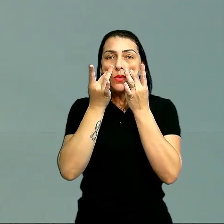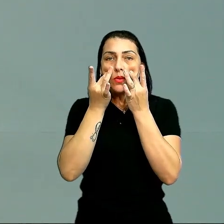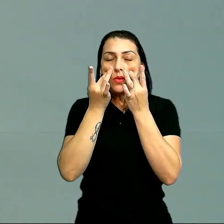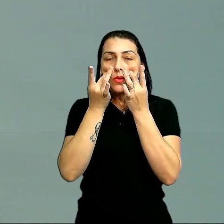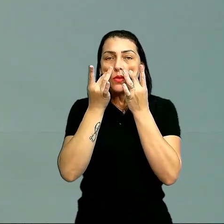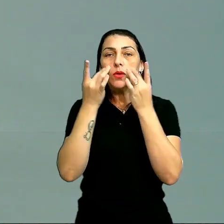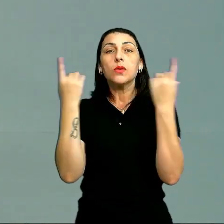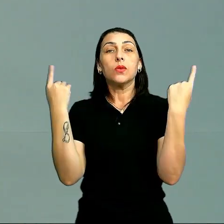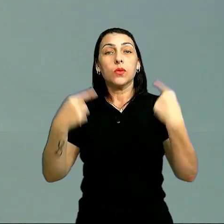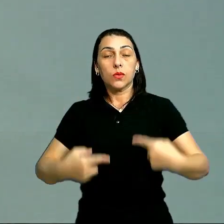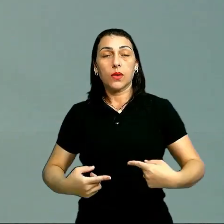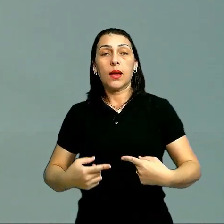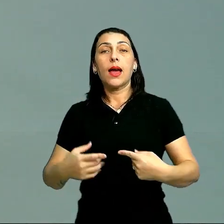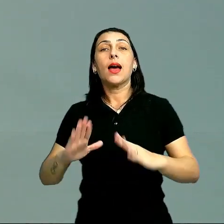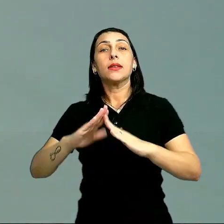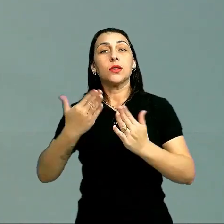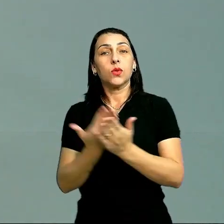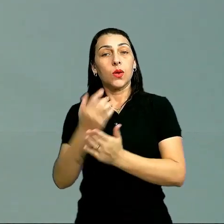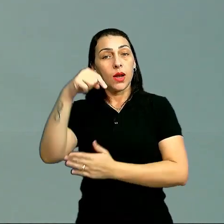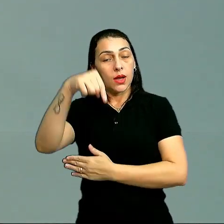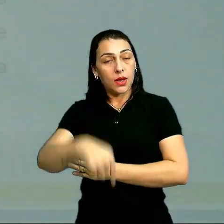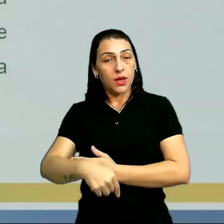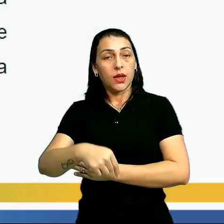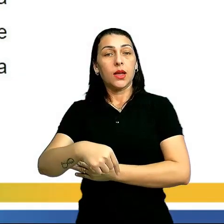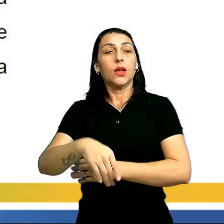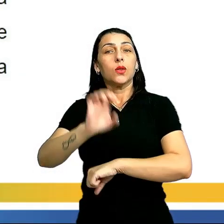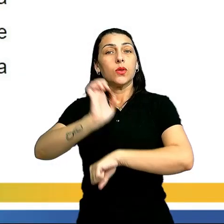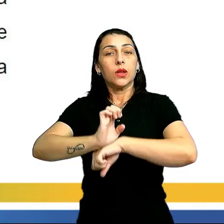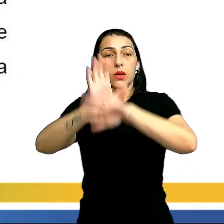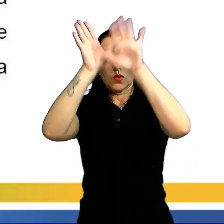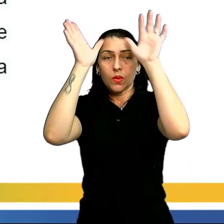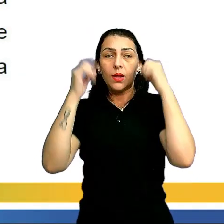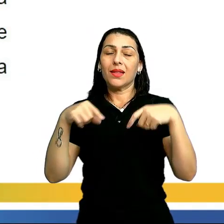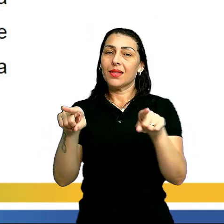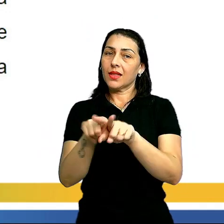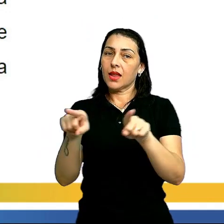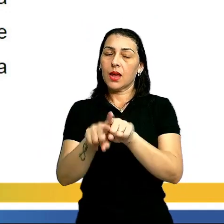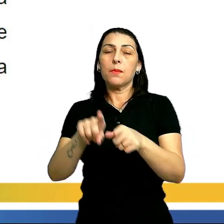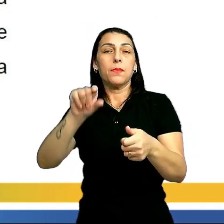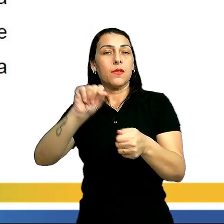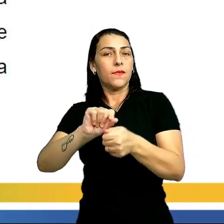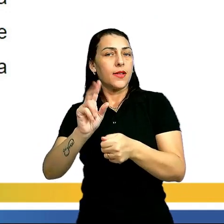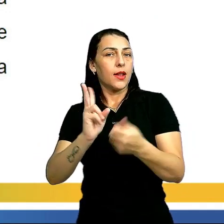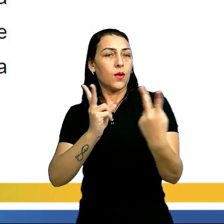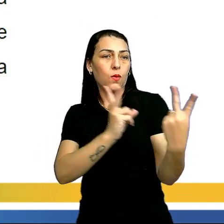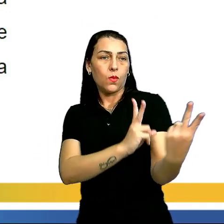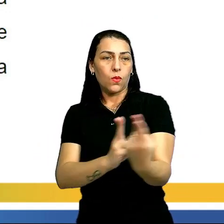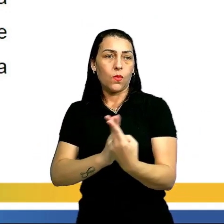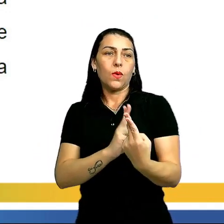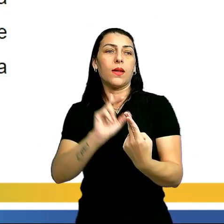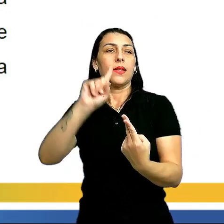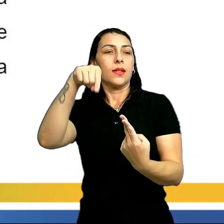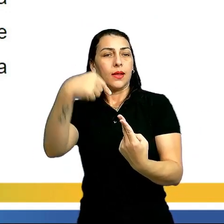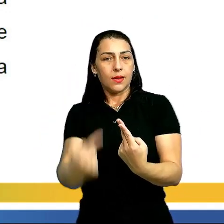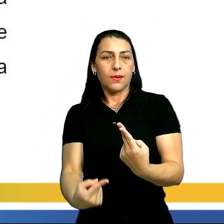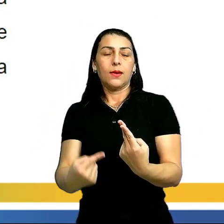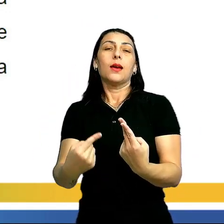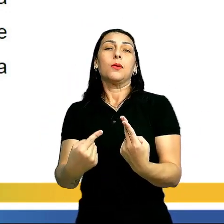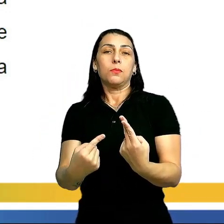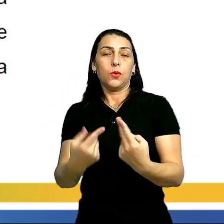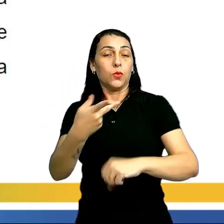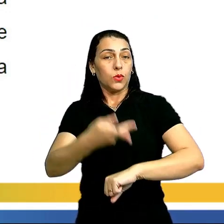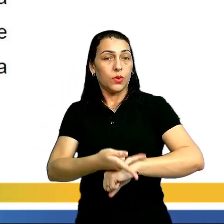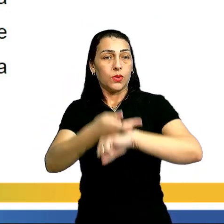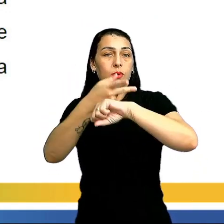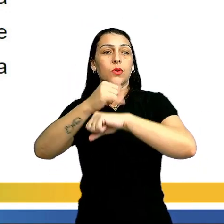no campeonato, umas escolas aqui do estado do Acre também fizeram a mesma coisa. Após atos racistas da